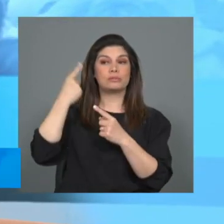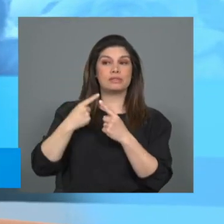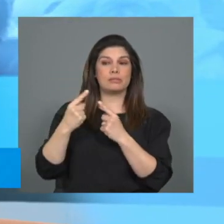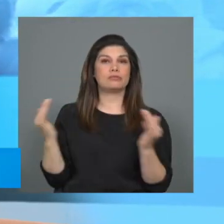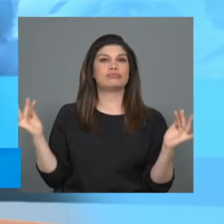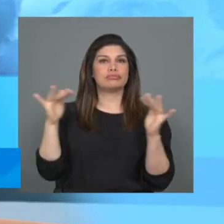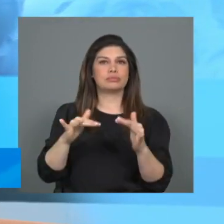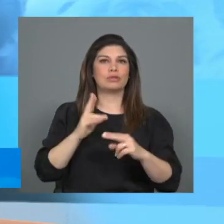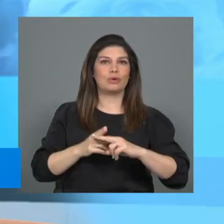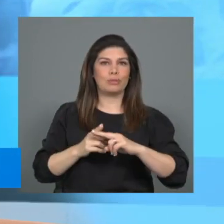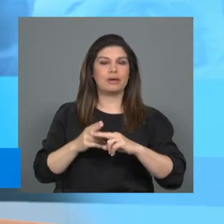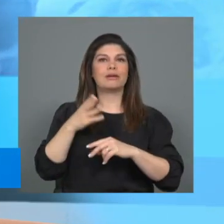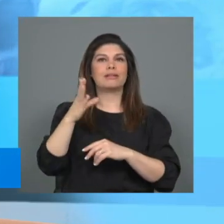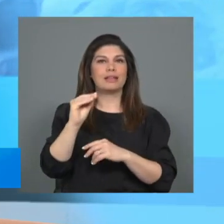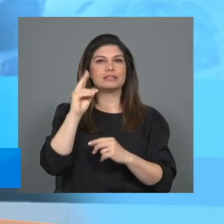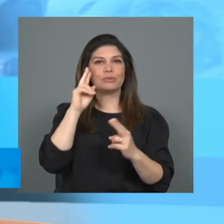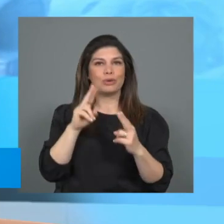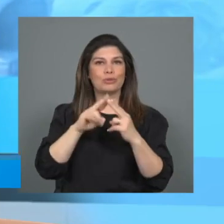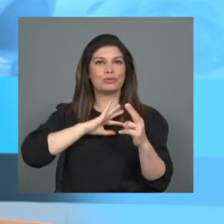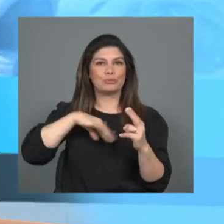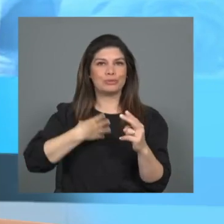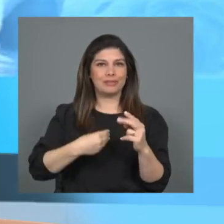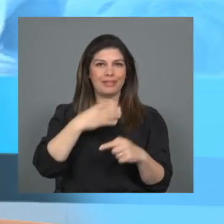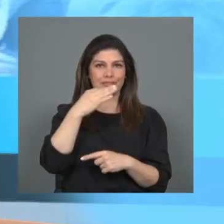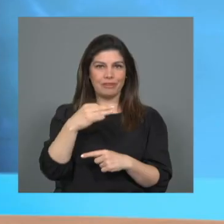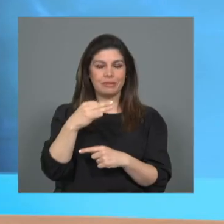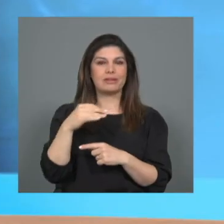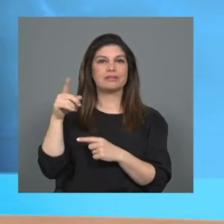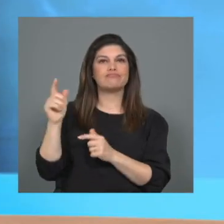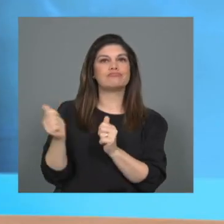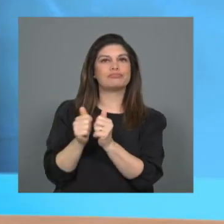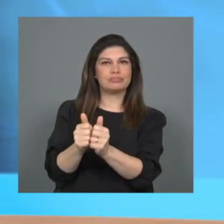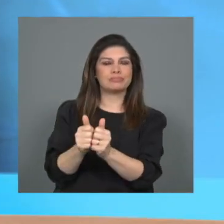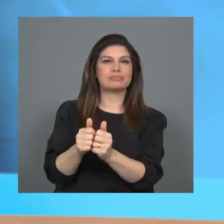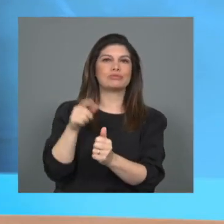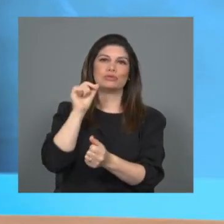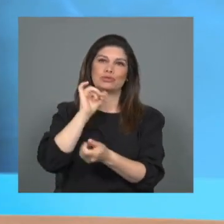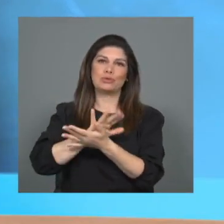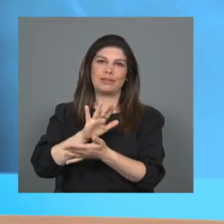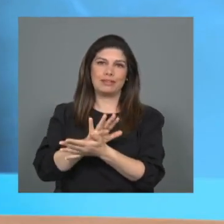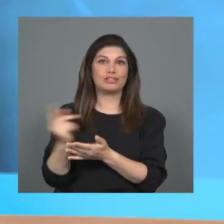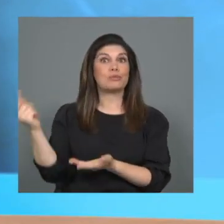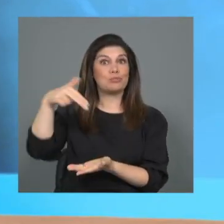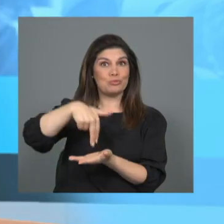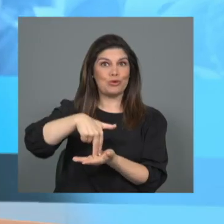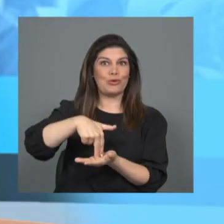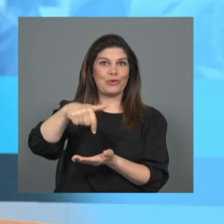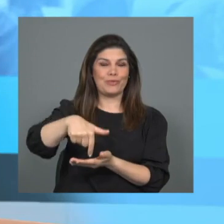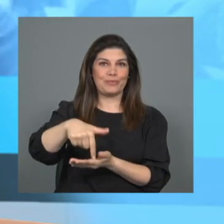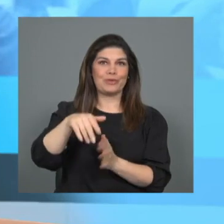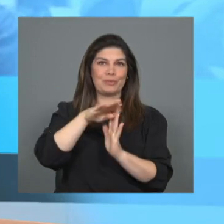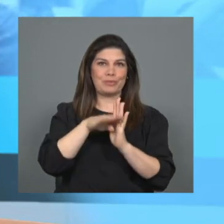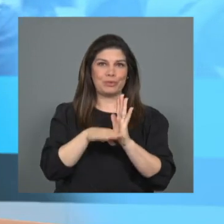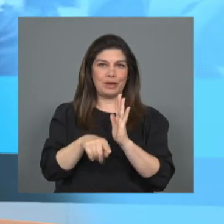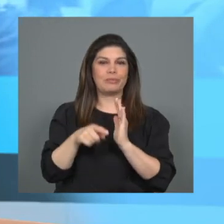Encontro Mundial das Famílias, acompanhado pelo jornalista Ricardo Perna, que está hoje no programa Eclésia, para analisar o decorrer dos trabalhos. Será